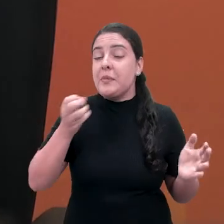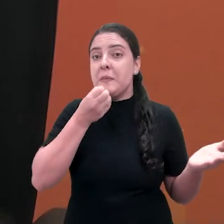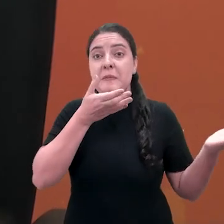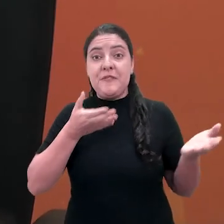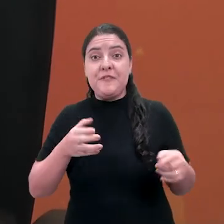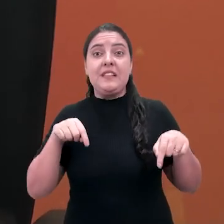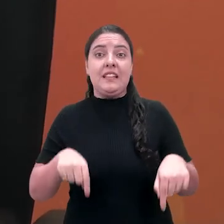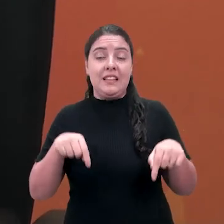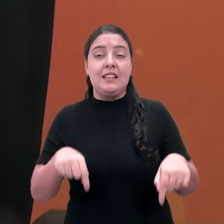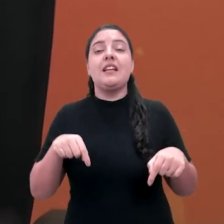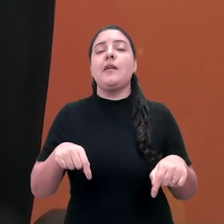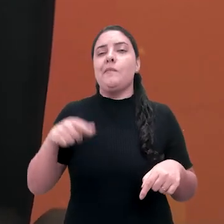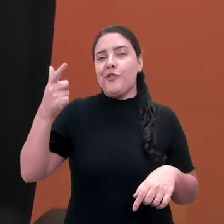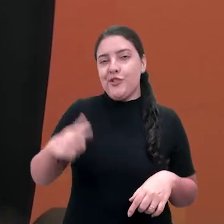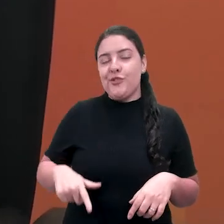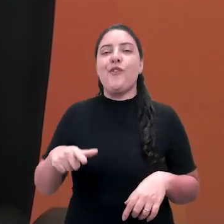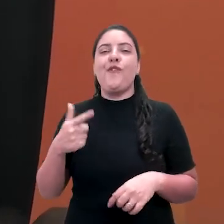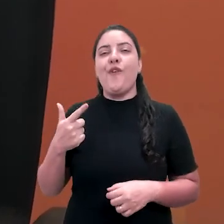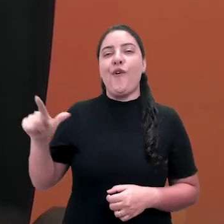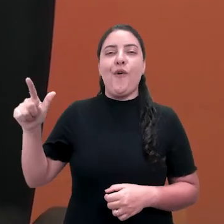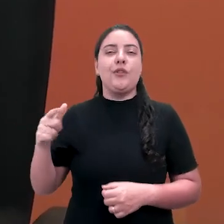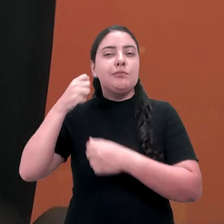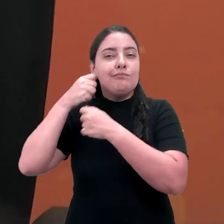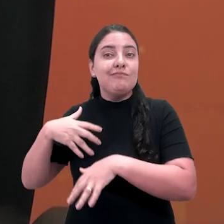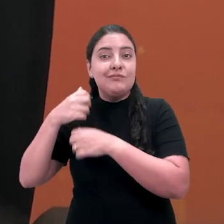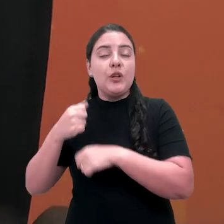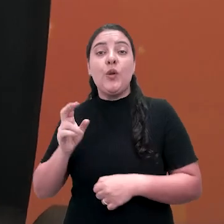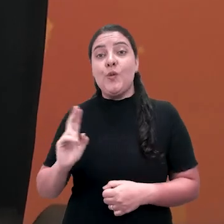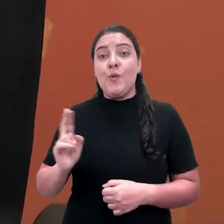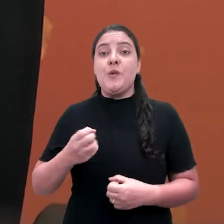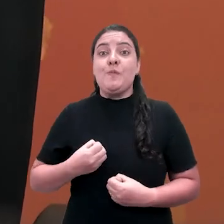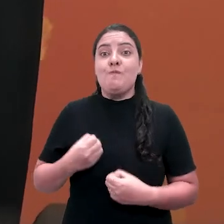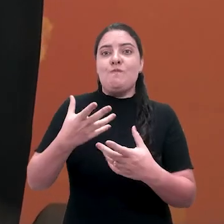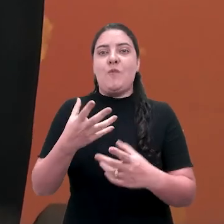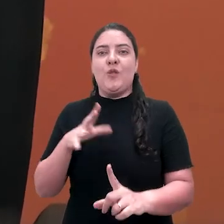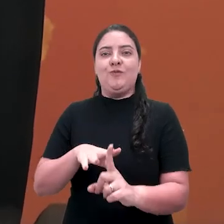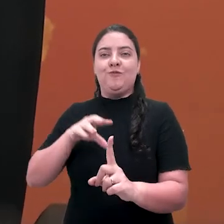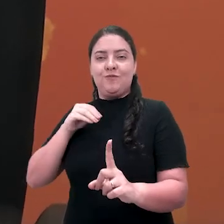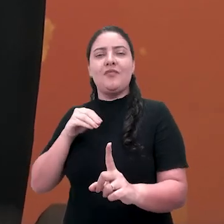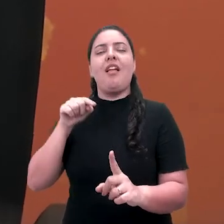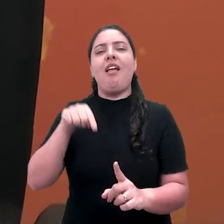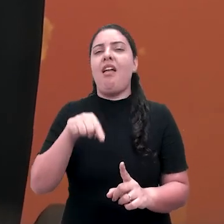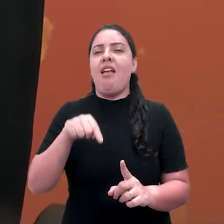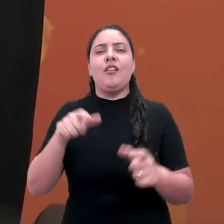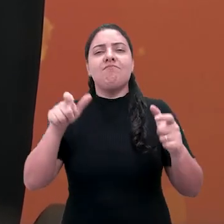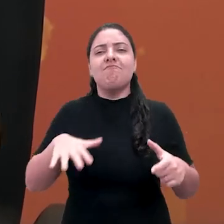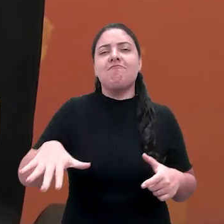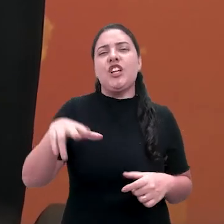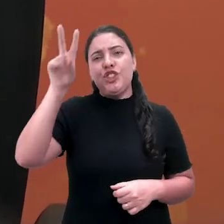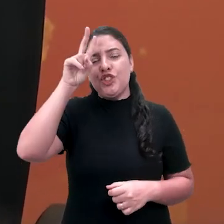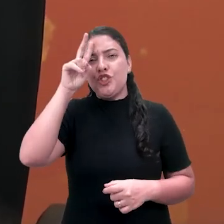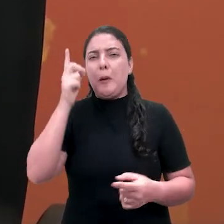seja muito bem-vindo a mais um episódio do nosso podcast Pode Inspirar. Aqui é um espaço com histórias